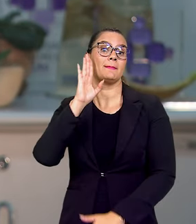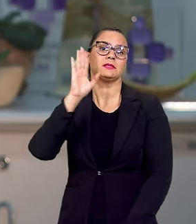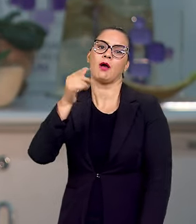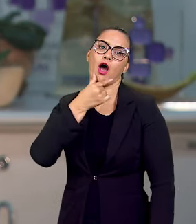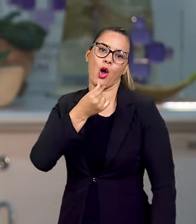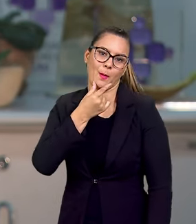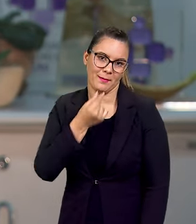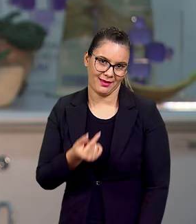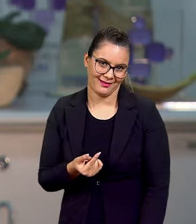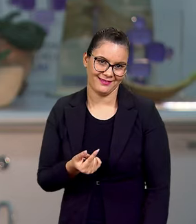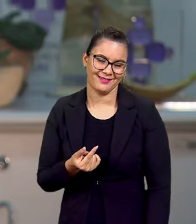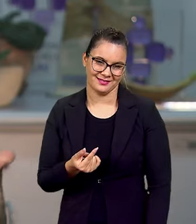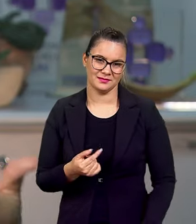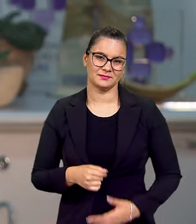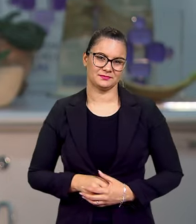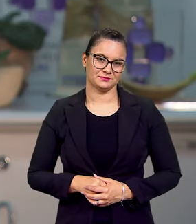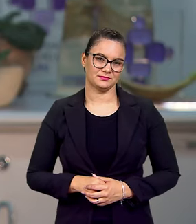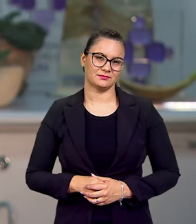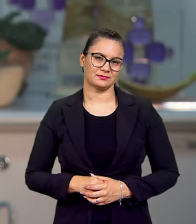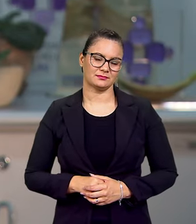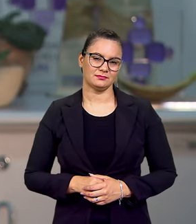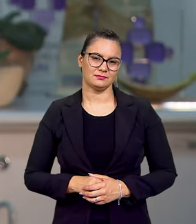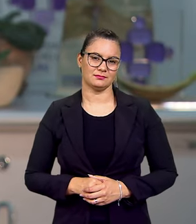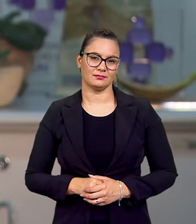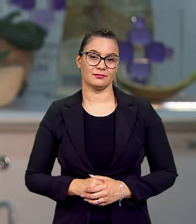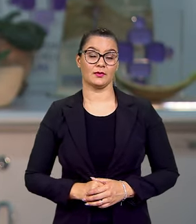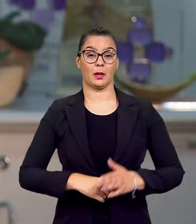de homens. As grandes